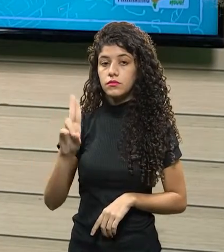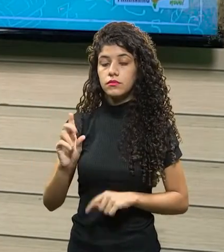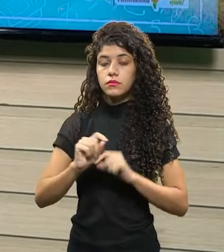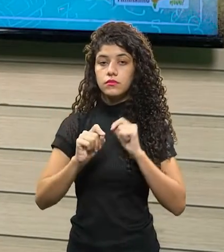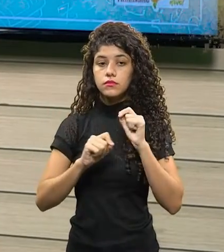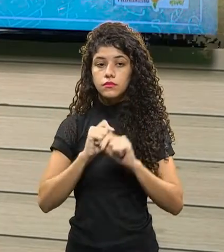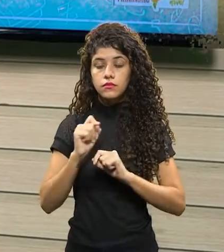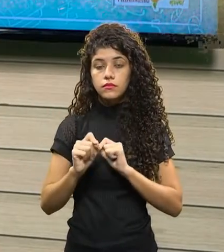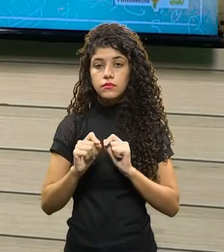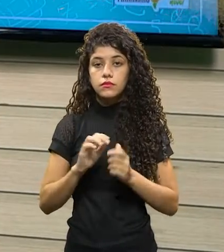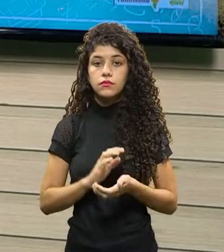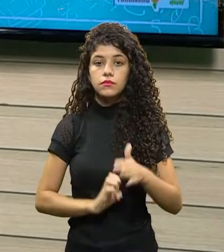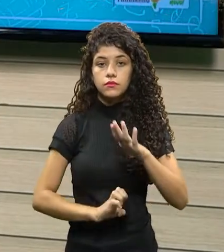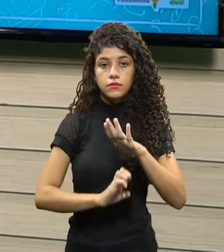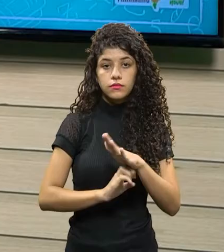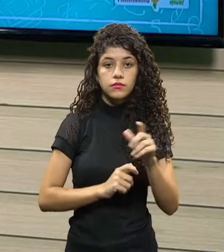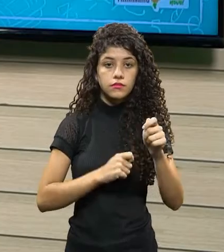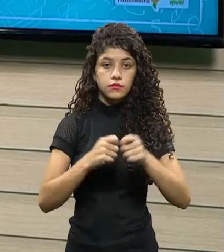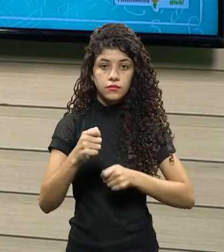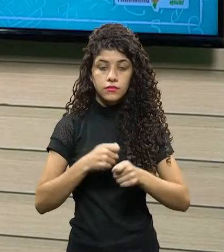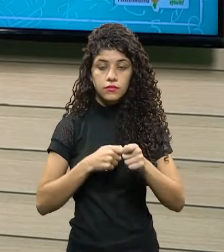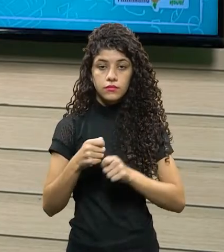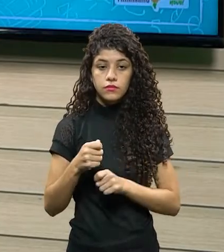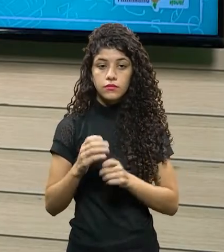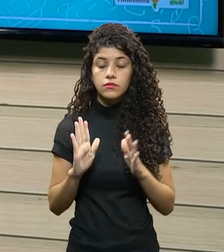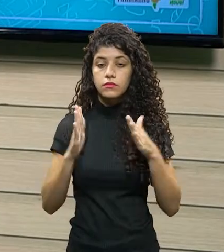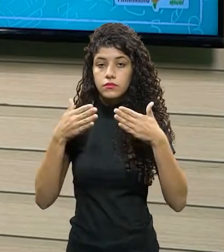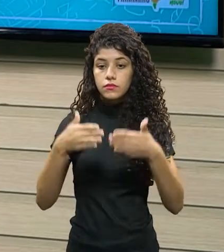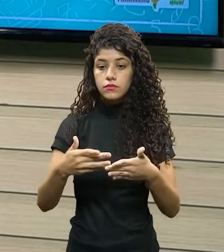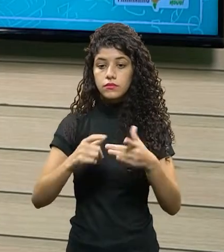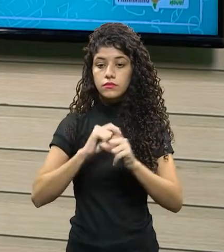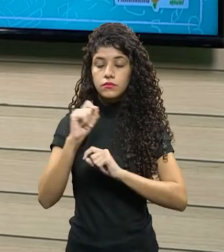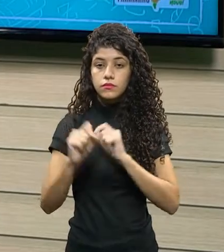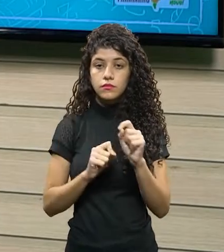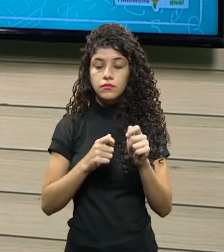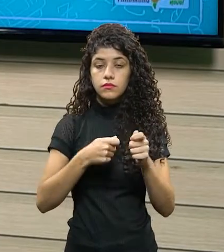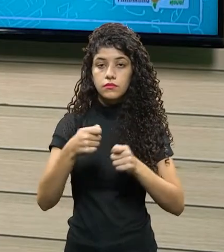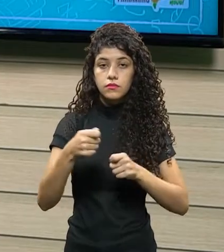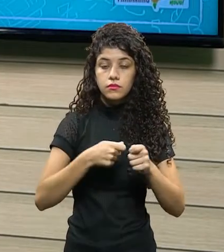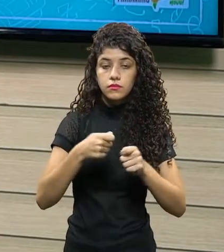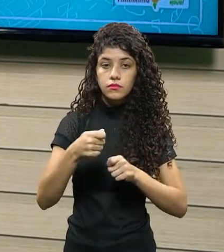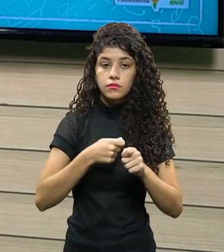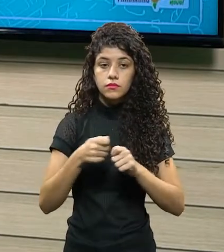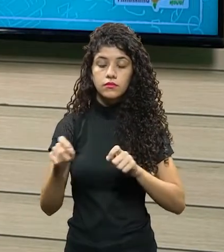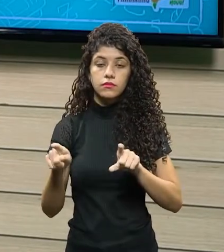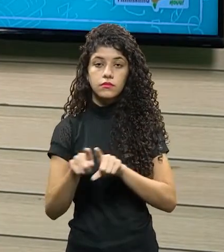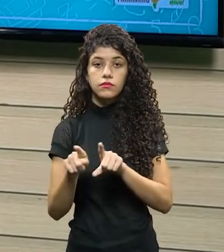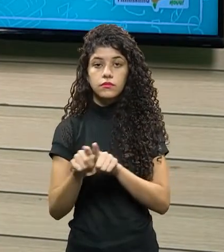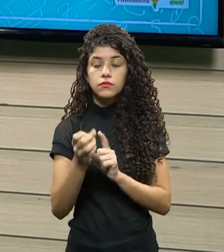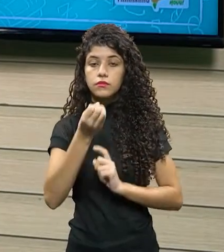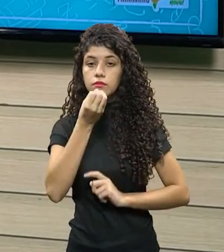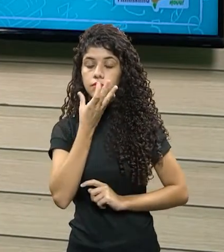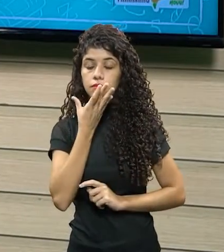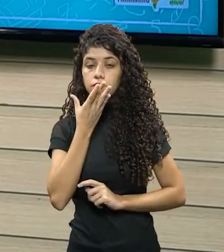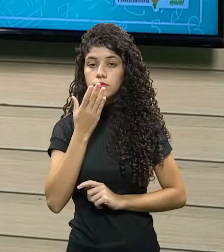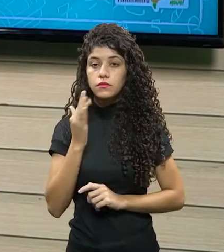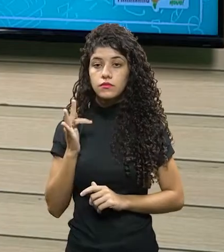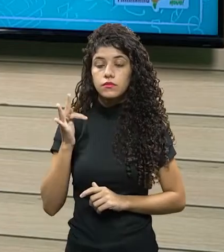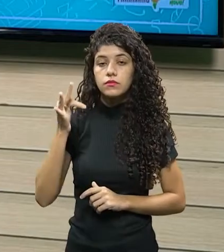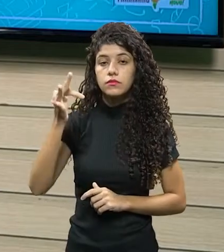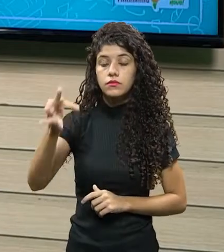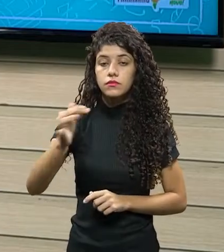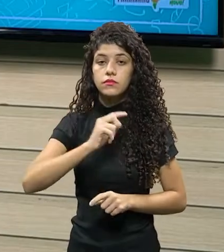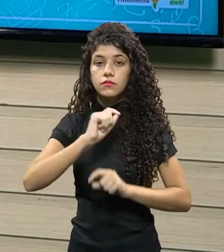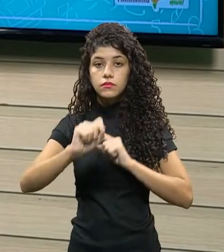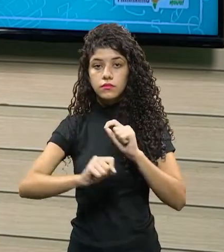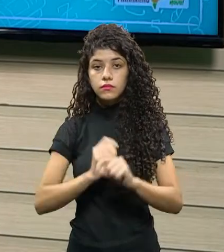empresa justamente para o seu controle, com o foco de controlar esses custos, de manter um bom custo para futuramente, dentro